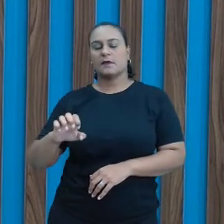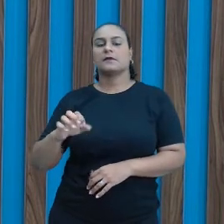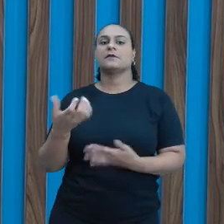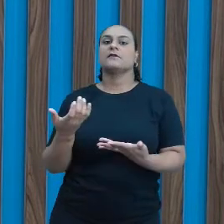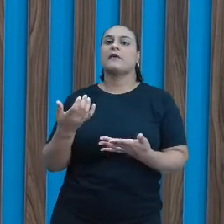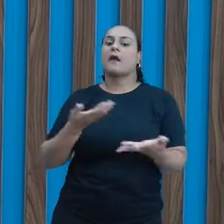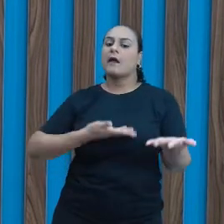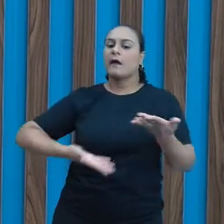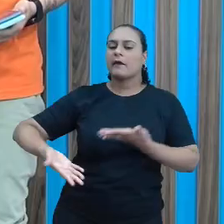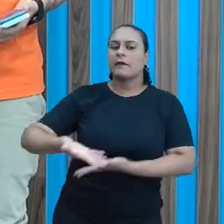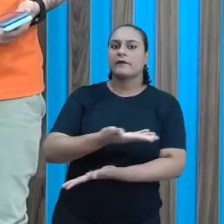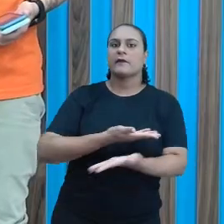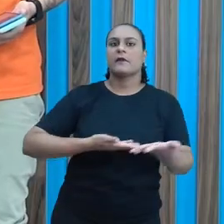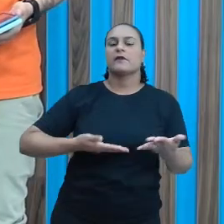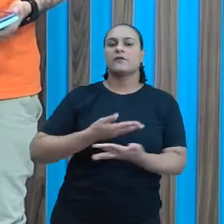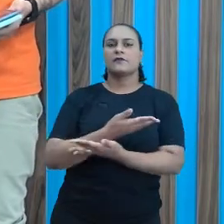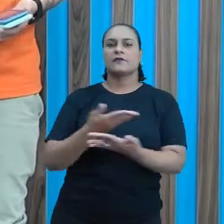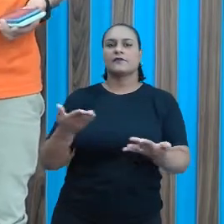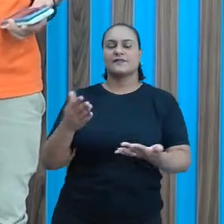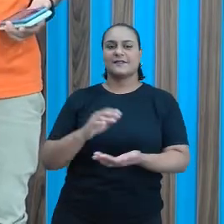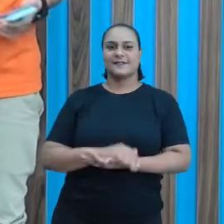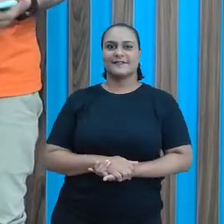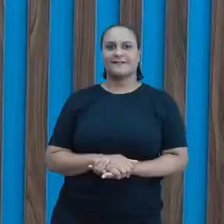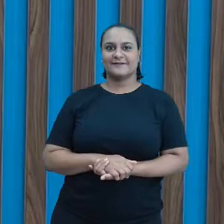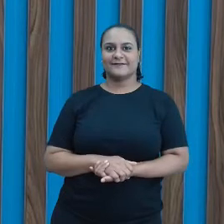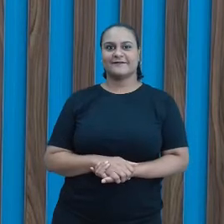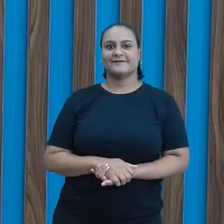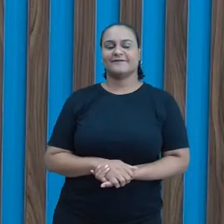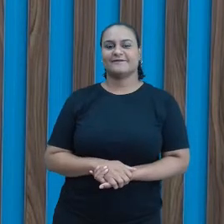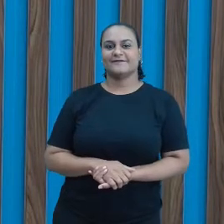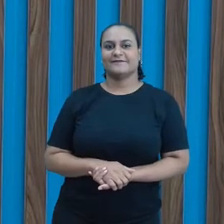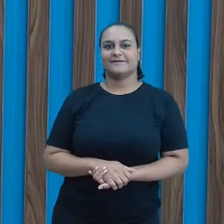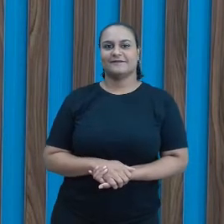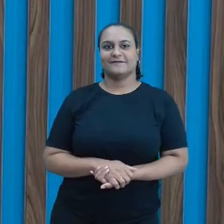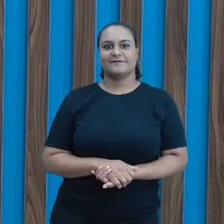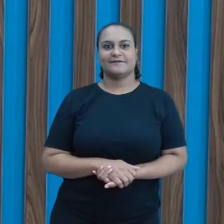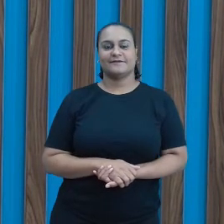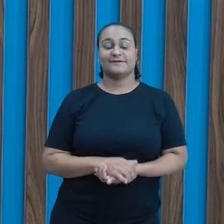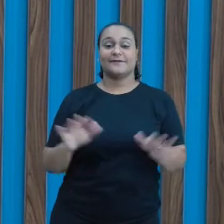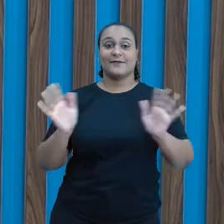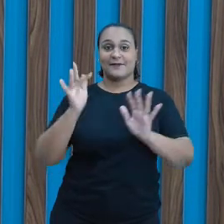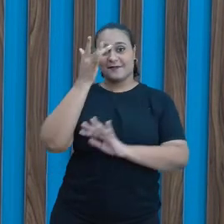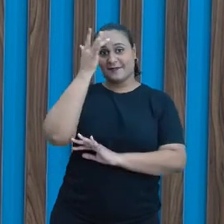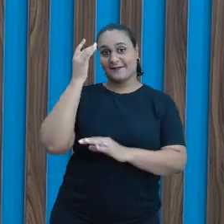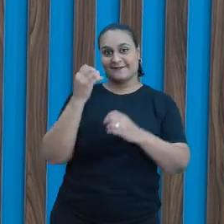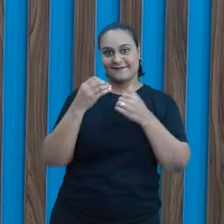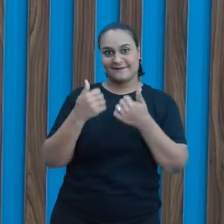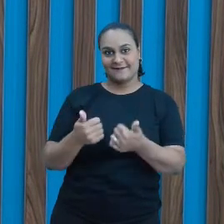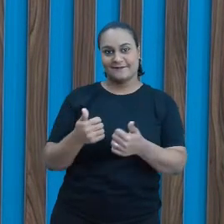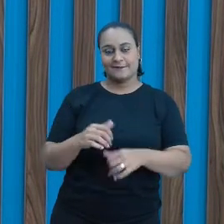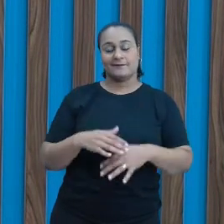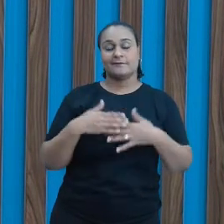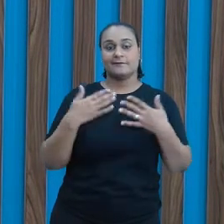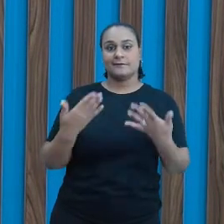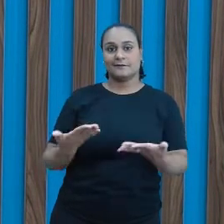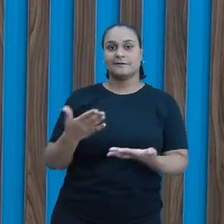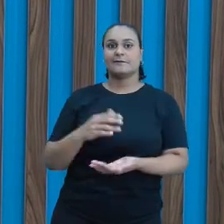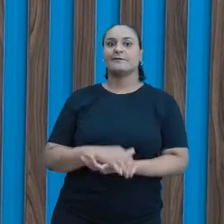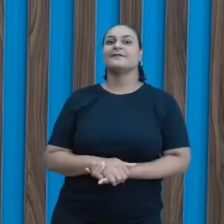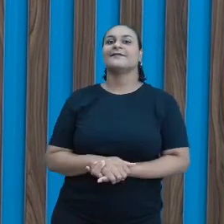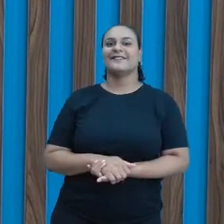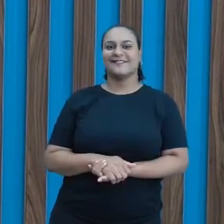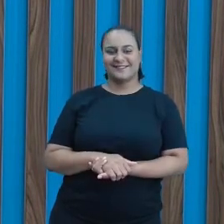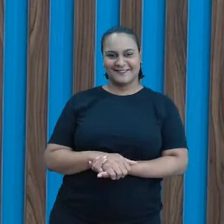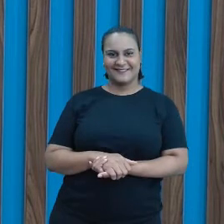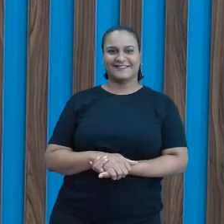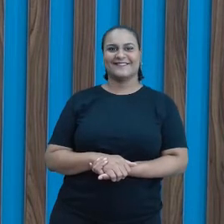ainda não têm o aplicativo, ela vai falar um pouco. Vai lá, Briane, fala aí do aplicativo pra gente. Olá, pessoal, tudo bem? Então, o Devinho já foi mais rápido do que